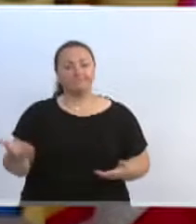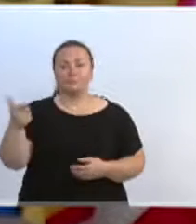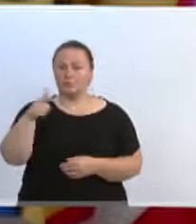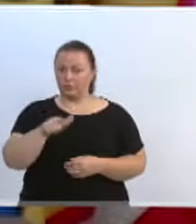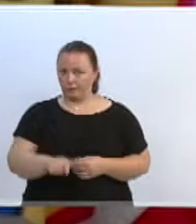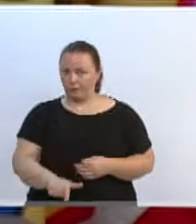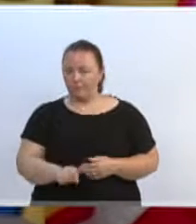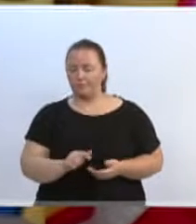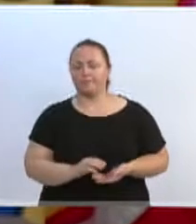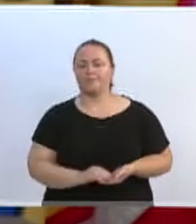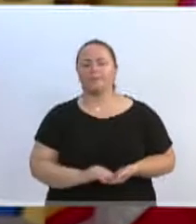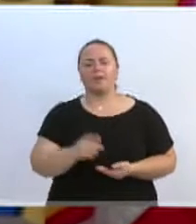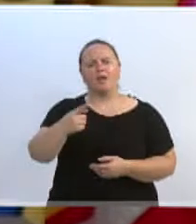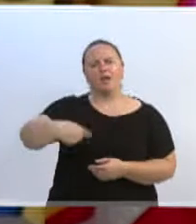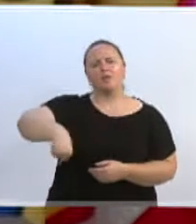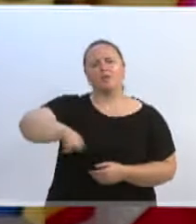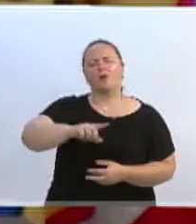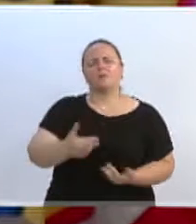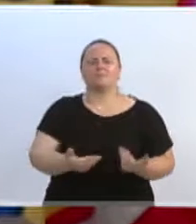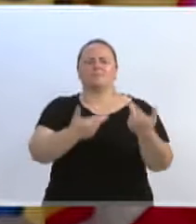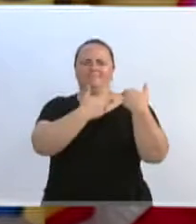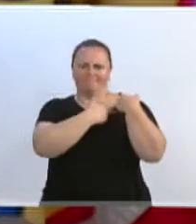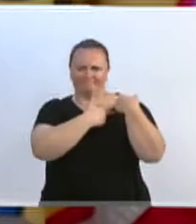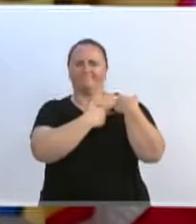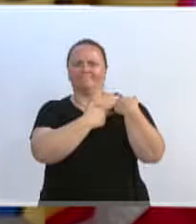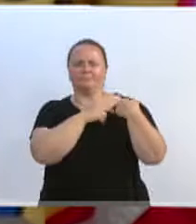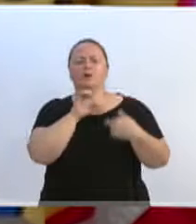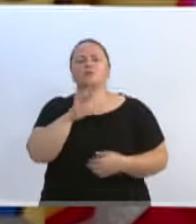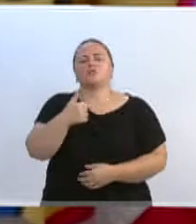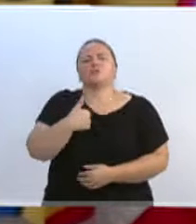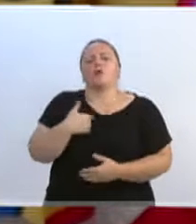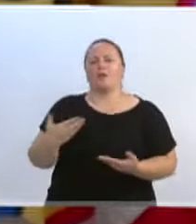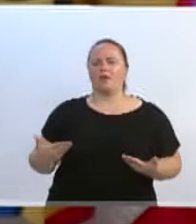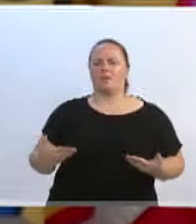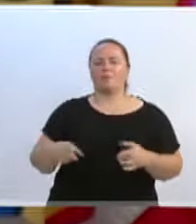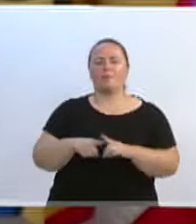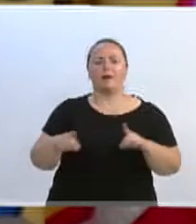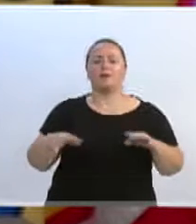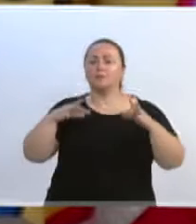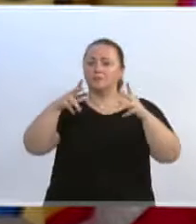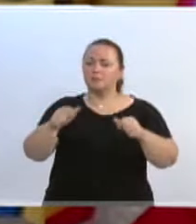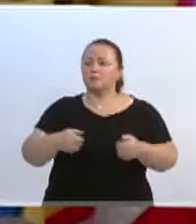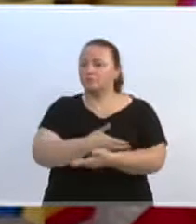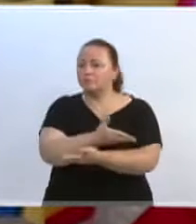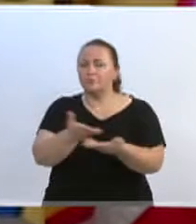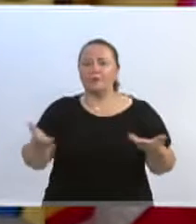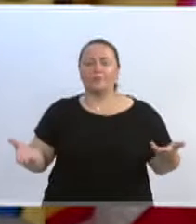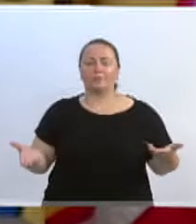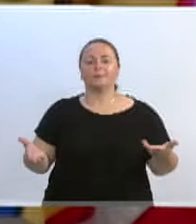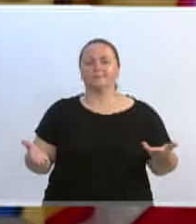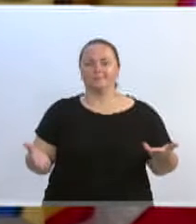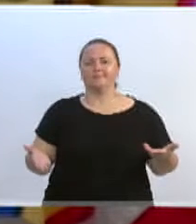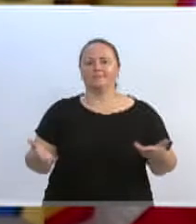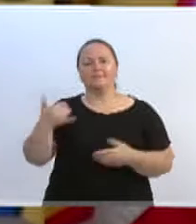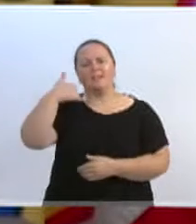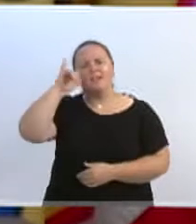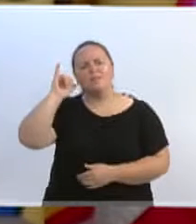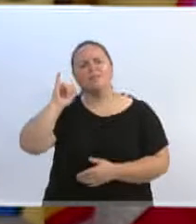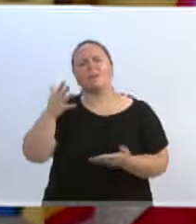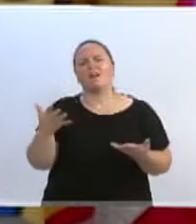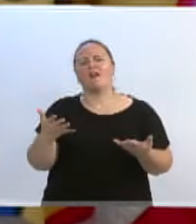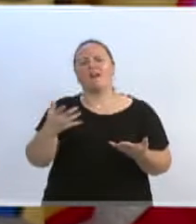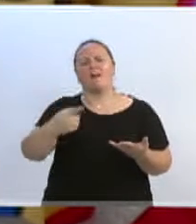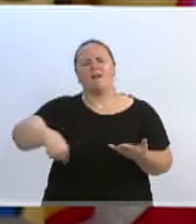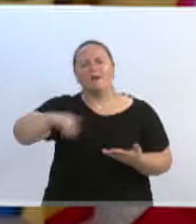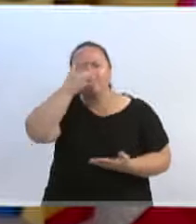que a gente tenha um pouco mais de responsabilidade, não só a mim, como a todos nós, para que a gente não acabe trazendo prejuízo,